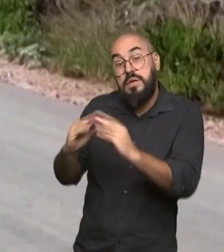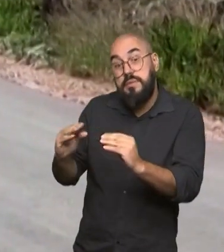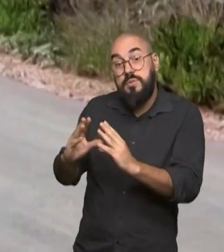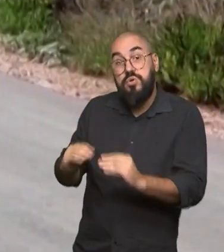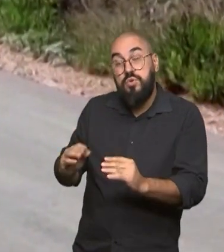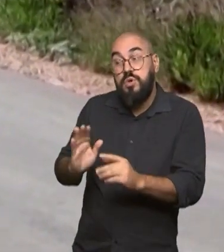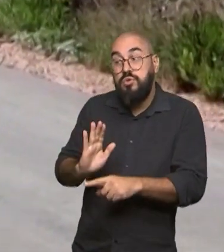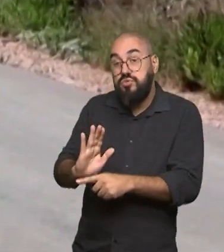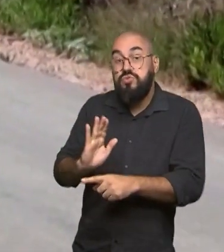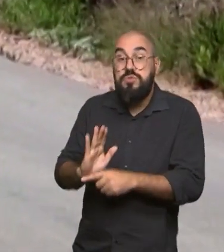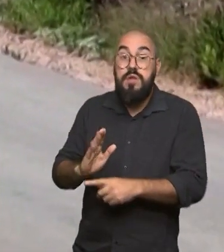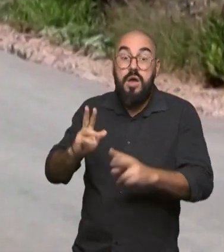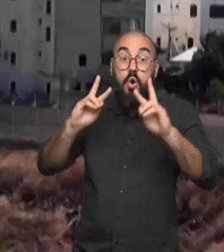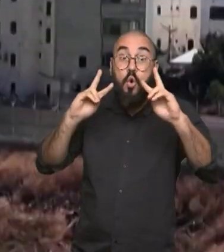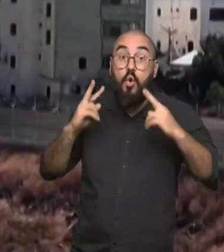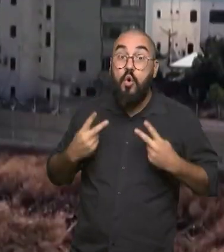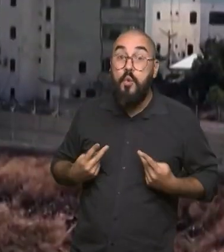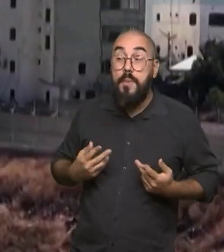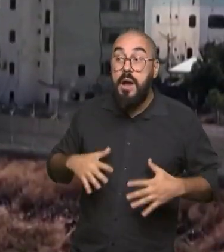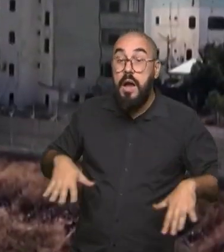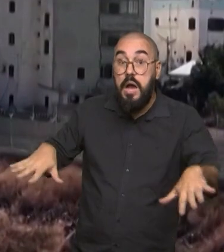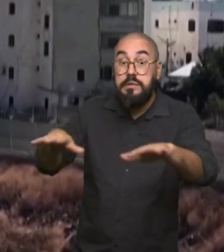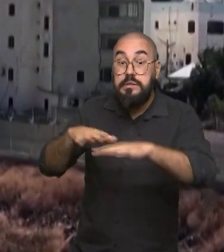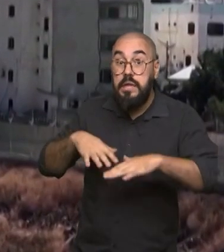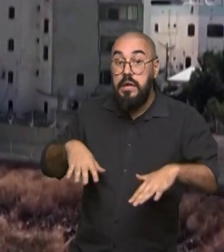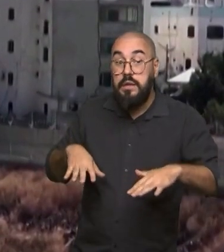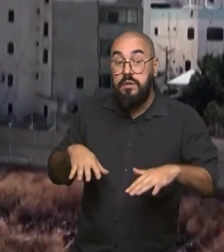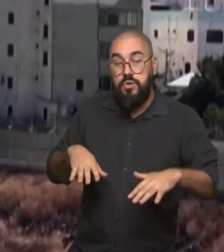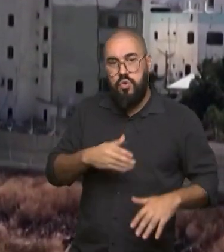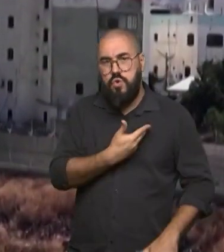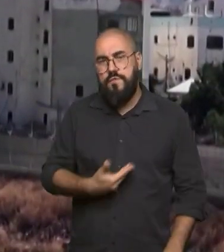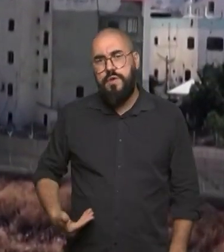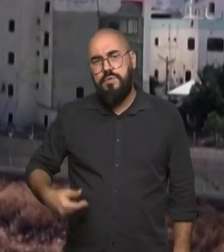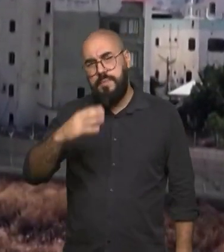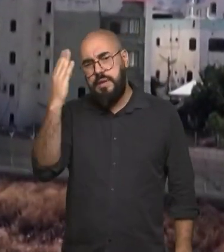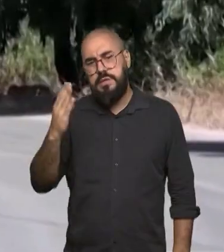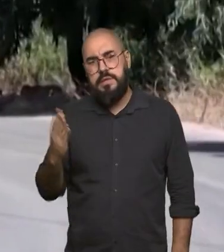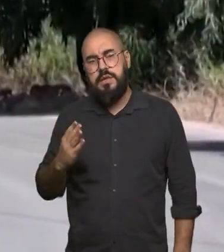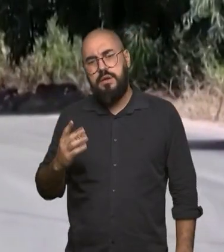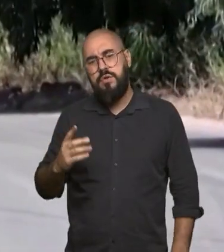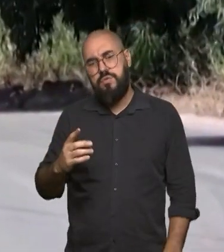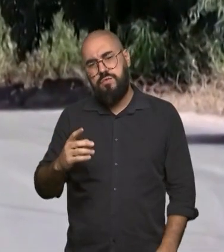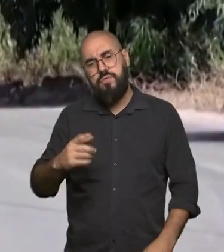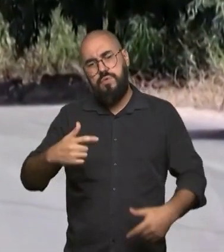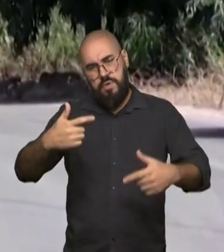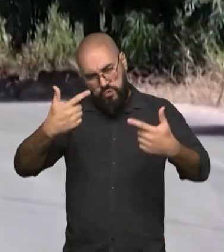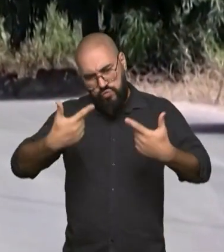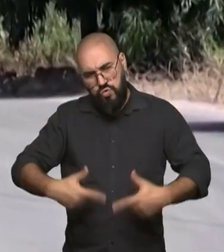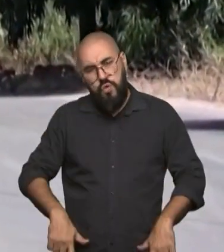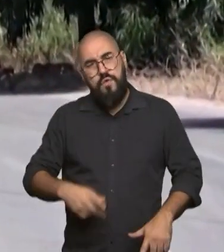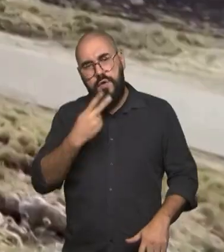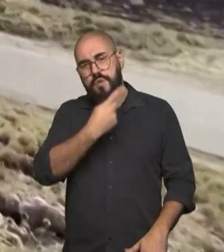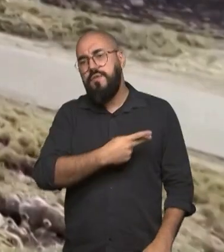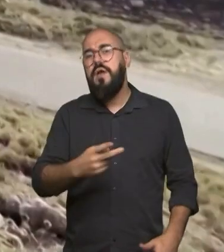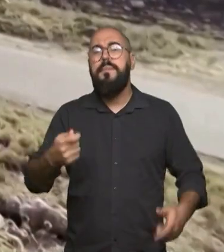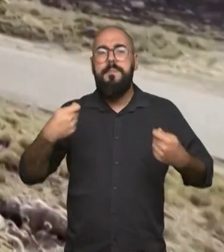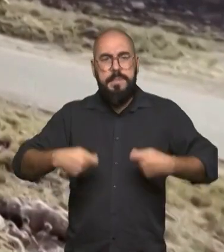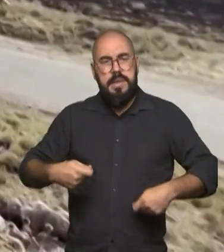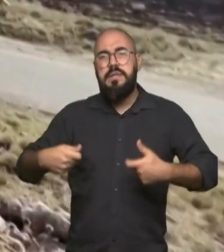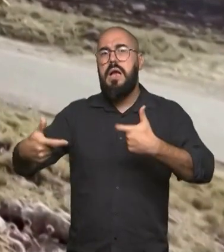prestar assistência humanitária o governo brasileiro reforça a necessidade urgente de acabar com as